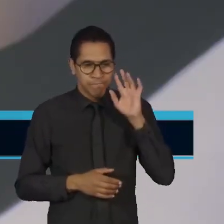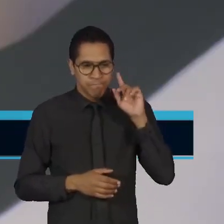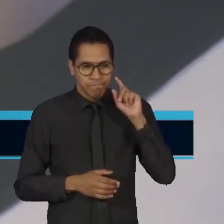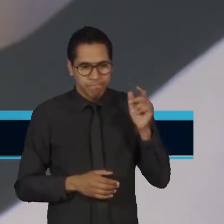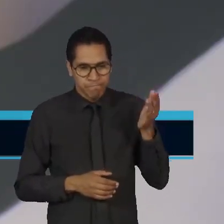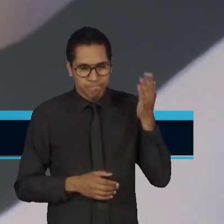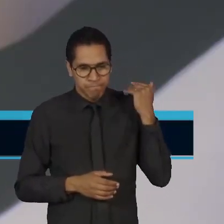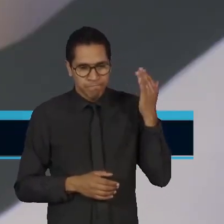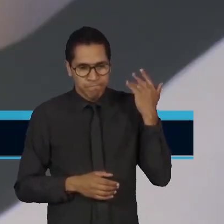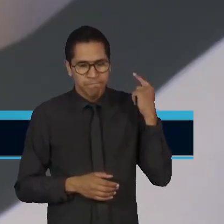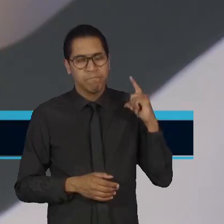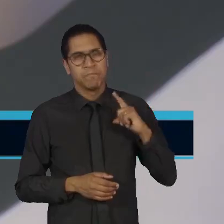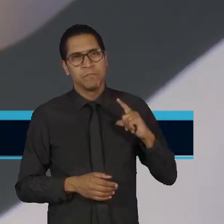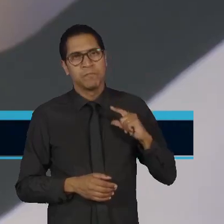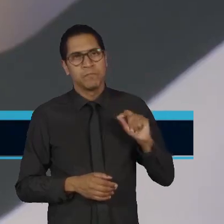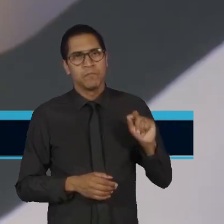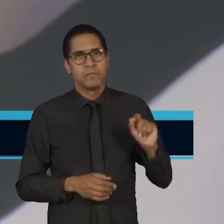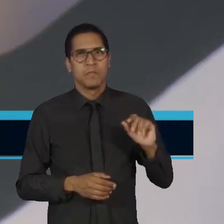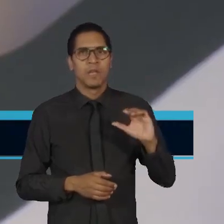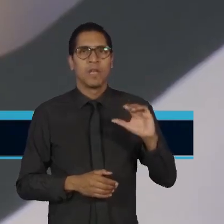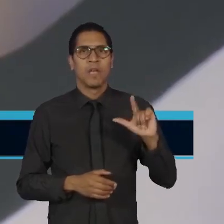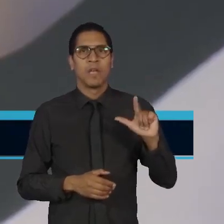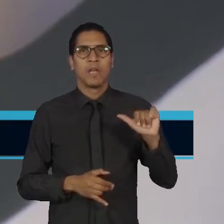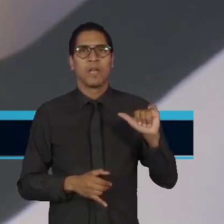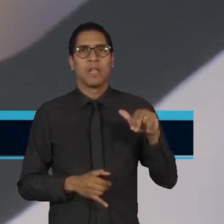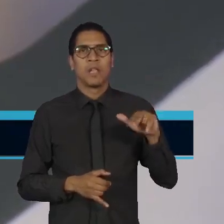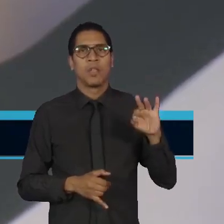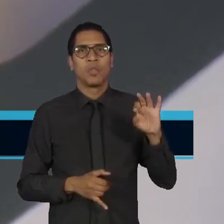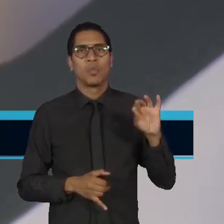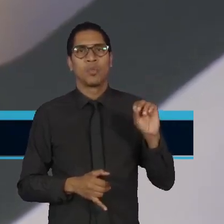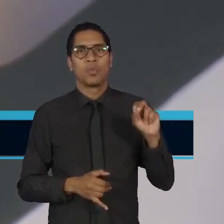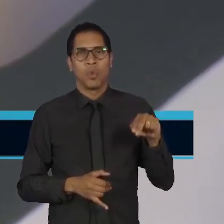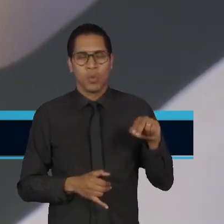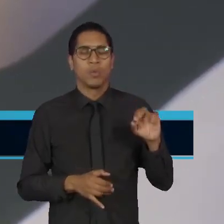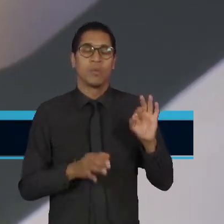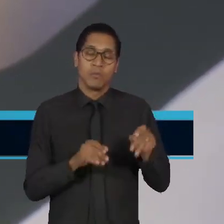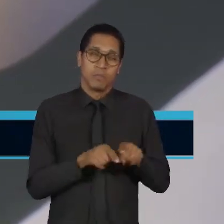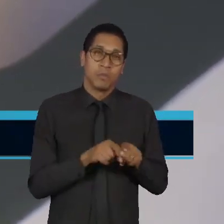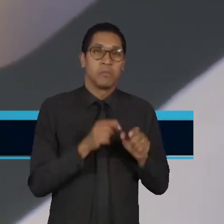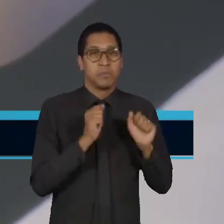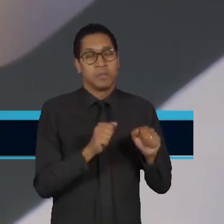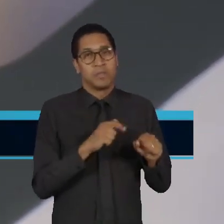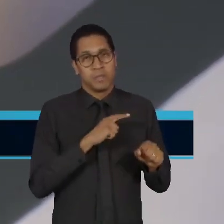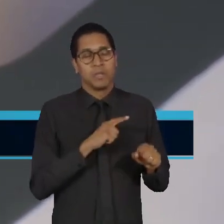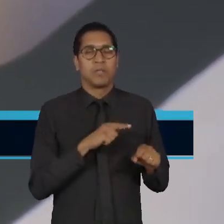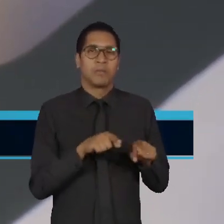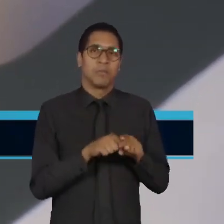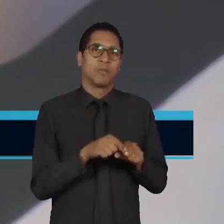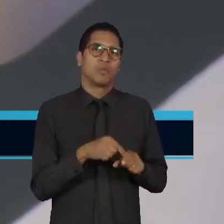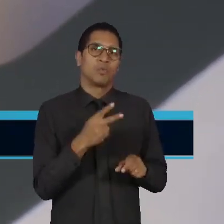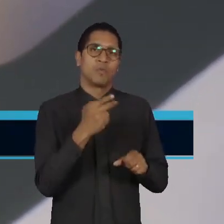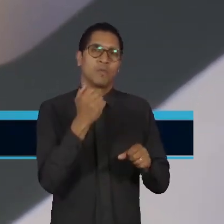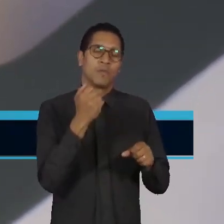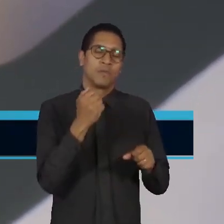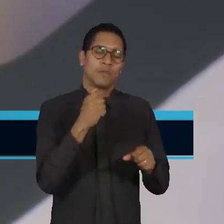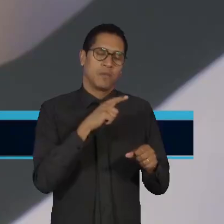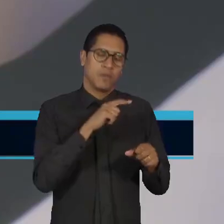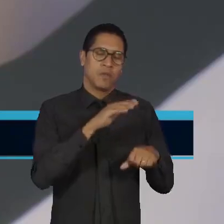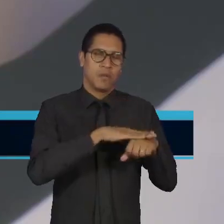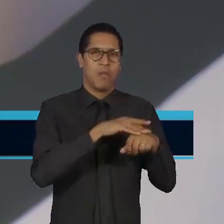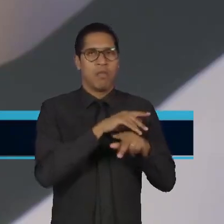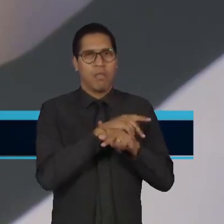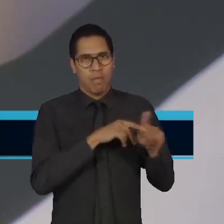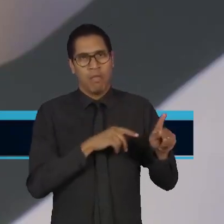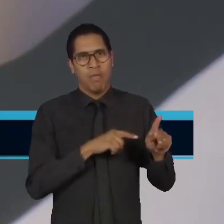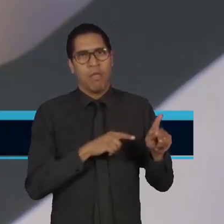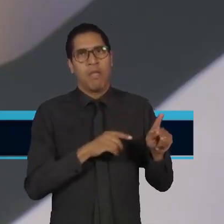voltando um pouco, foi do Lyndon Johnson, em 1968. Lyndon Johnson poderia ser candidato à reeleição. Foi um bom presidente, a questão